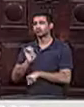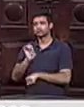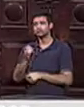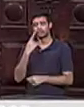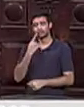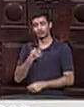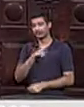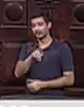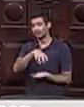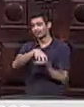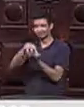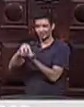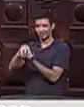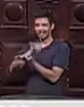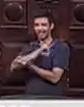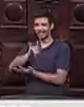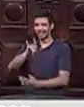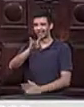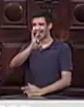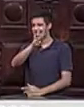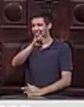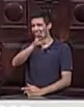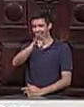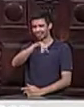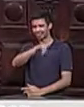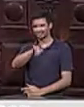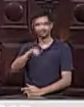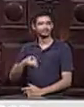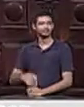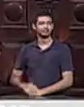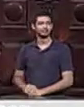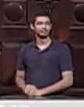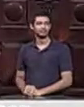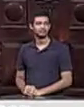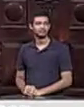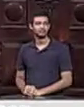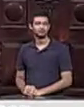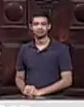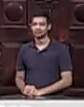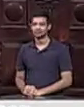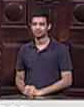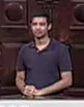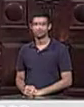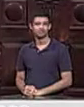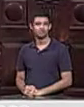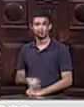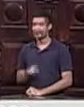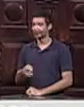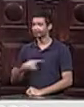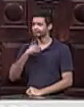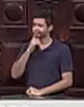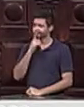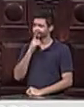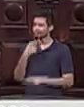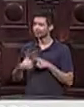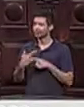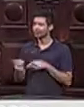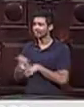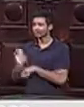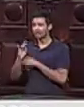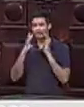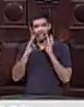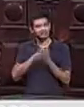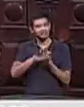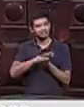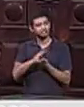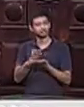entidades, que são alvo de um descalabro e falta de atenção do Estado,